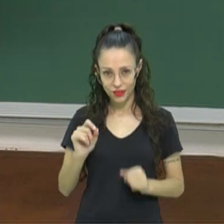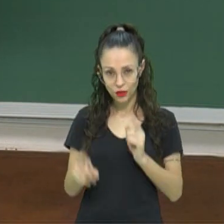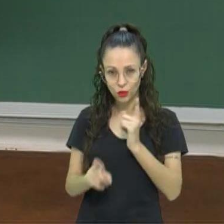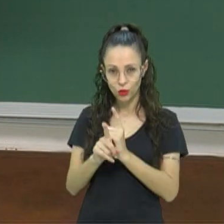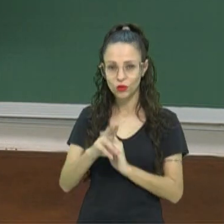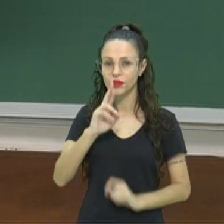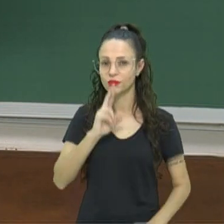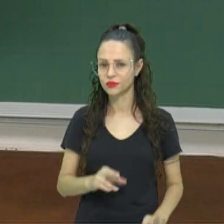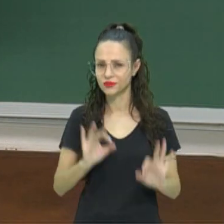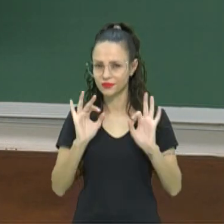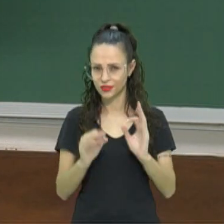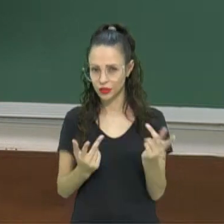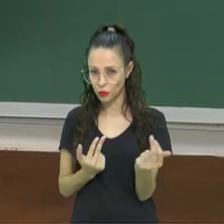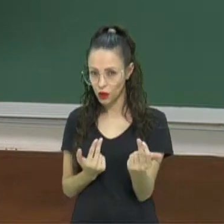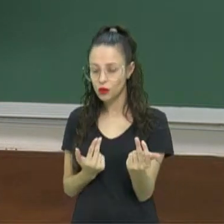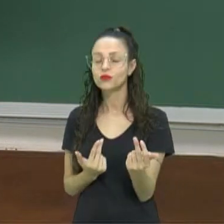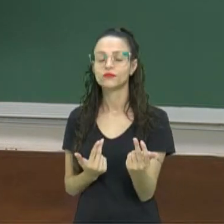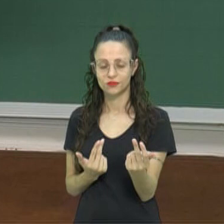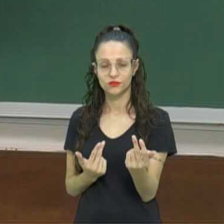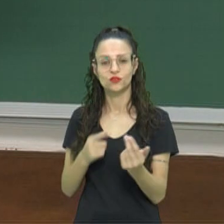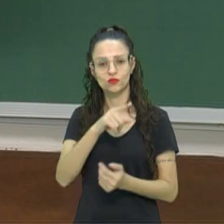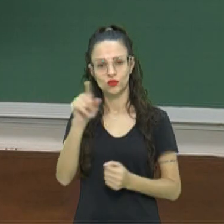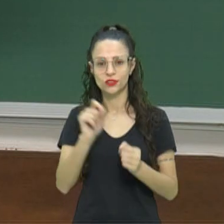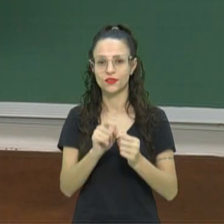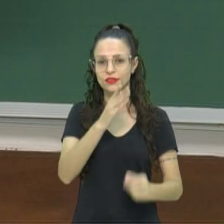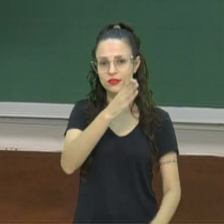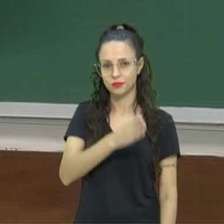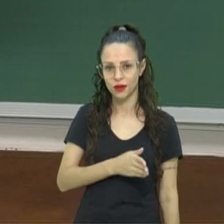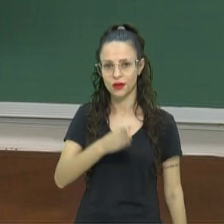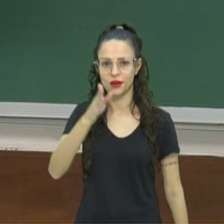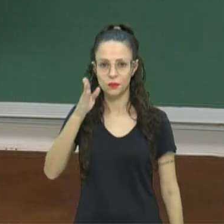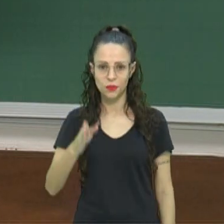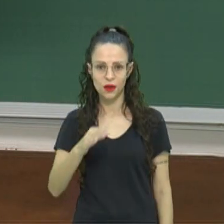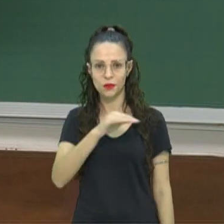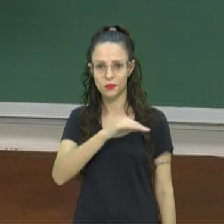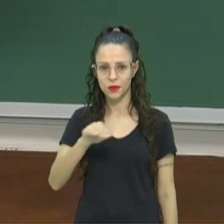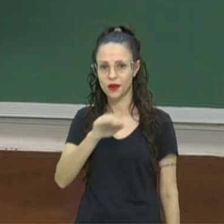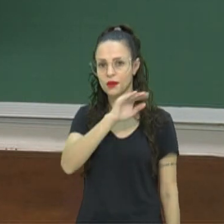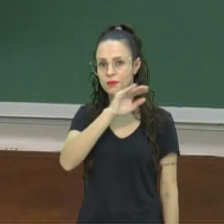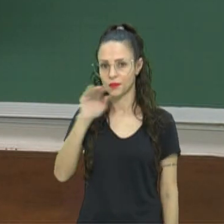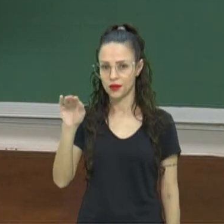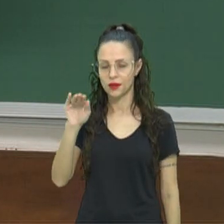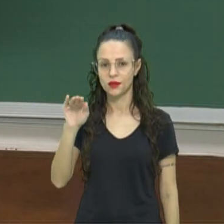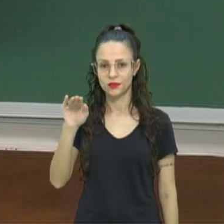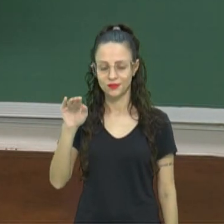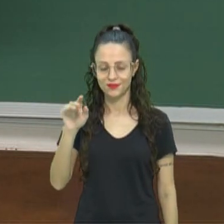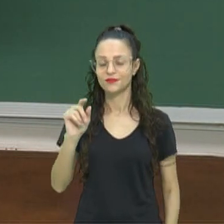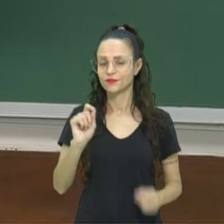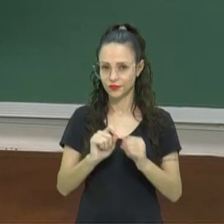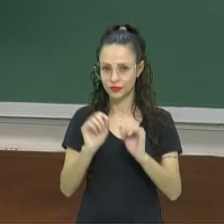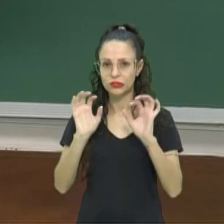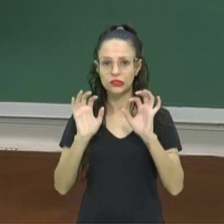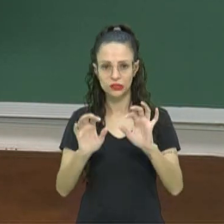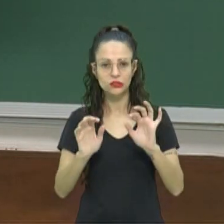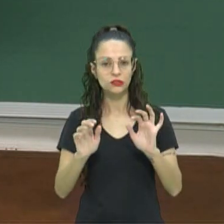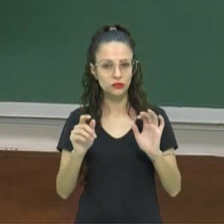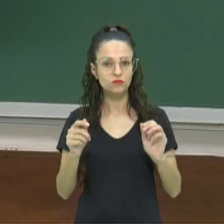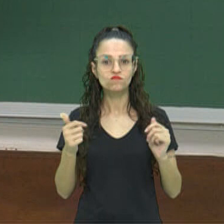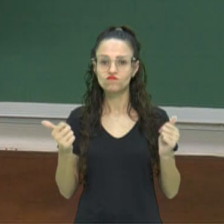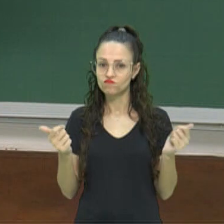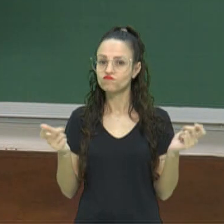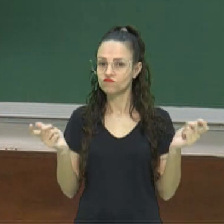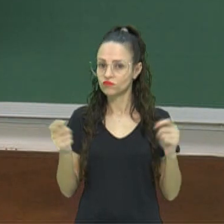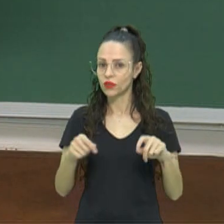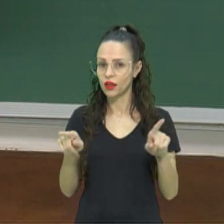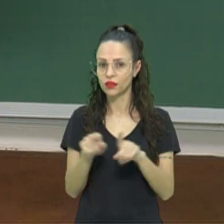mesmo resultado? Então, se você particionar essa figura em 5 retângulos, os pedaços, né, e o